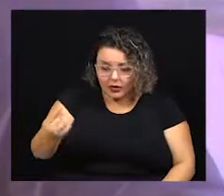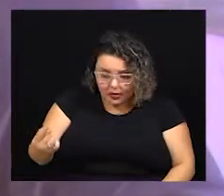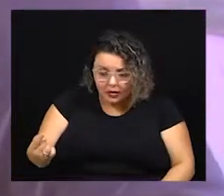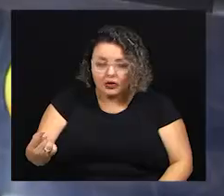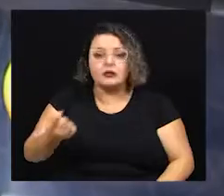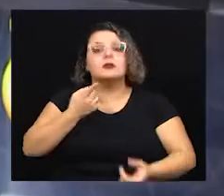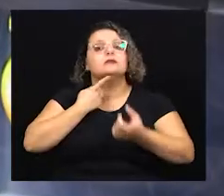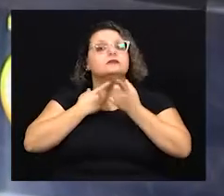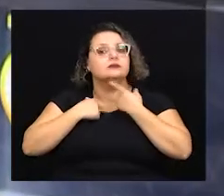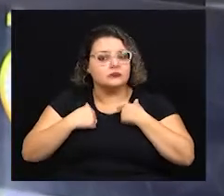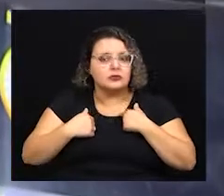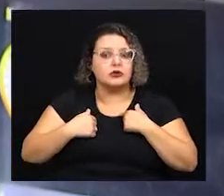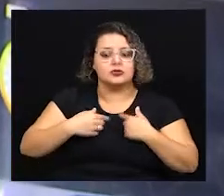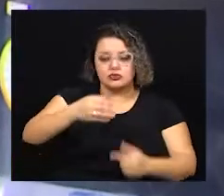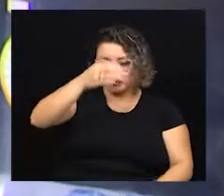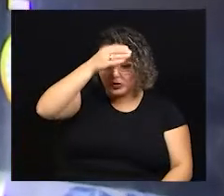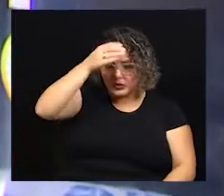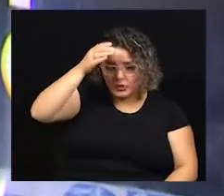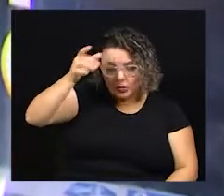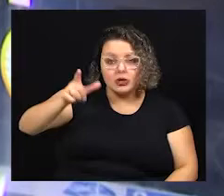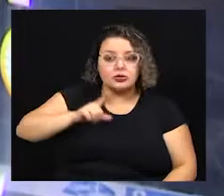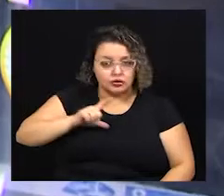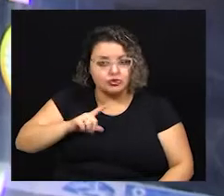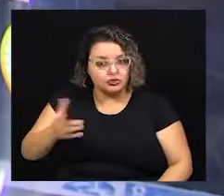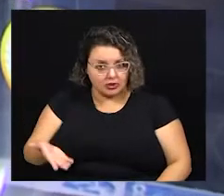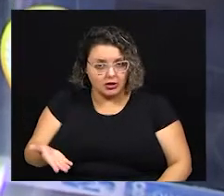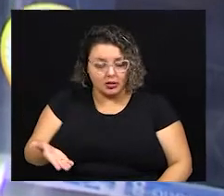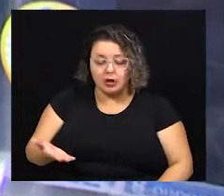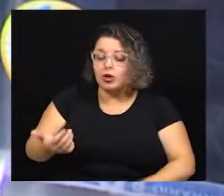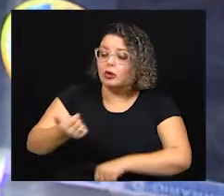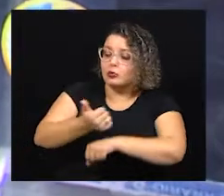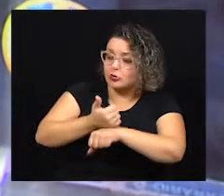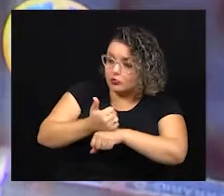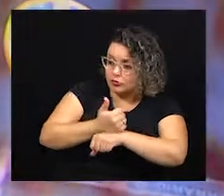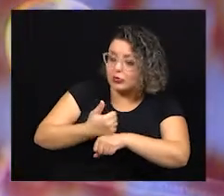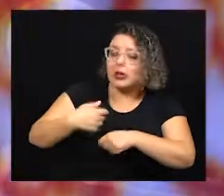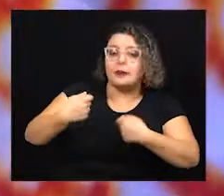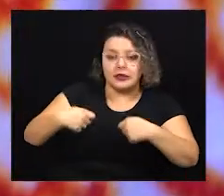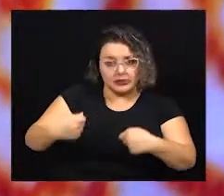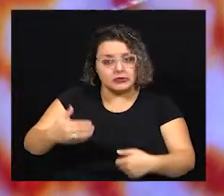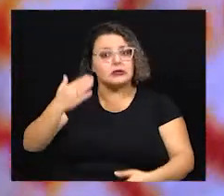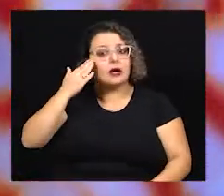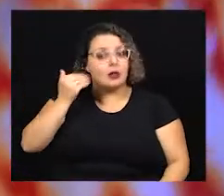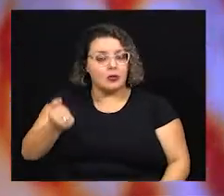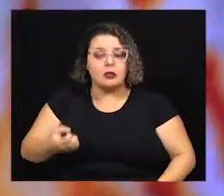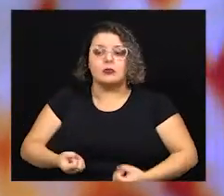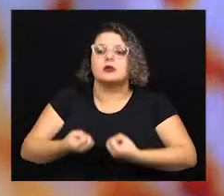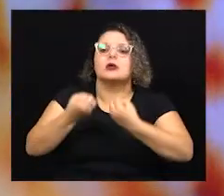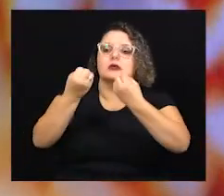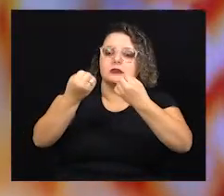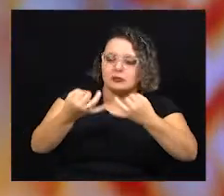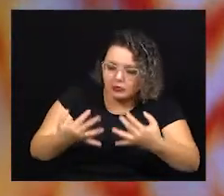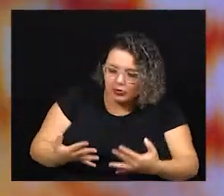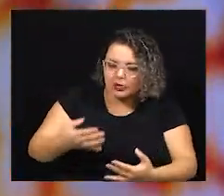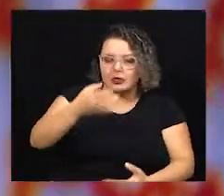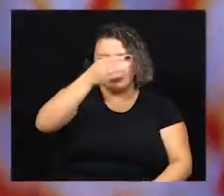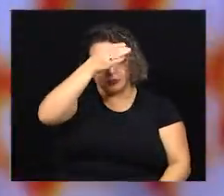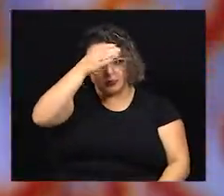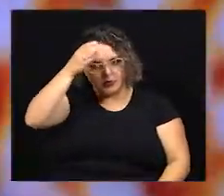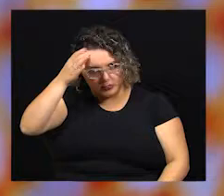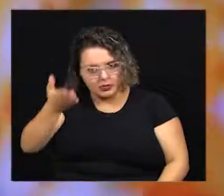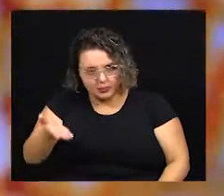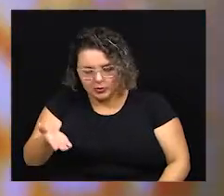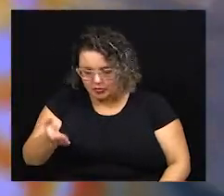necessidade que o cliente tem. Bom, tudo isso não é o profissional tem que saber, né, para passar isso para o cliente e tudo mais,